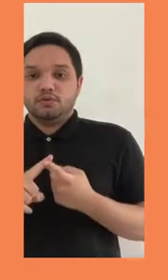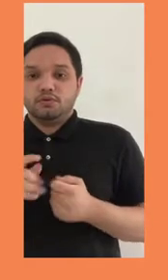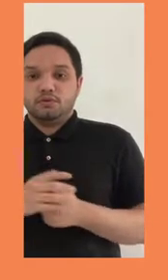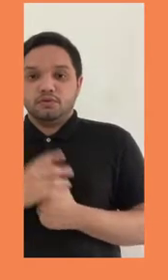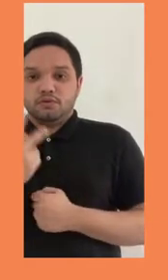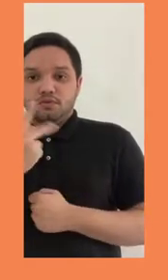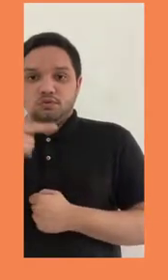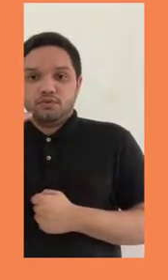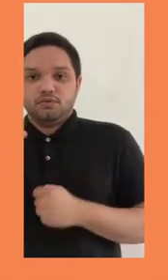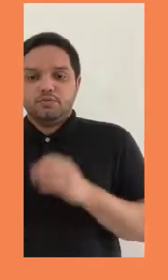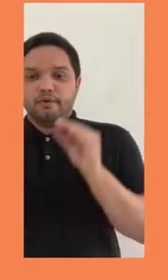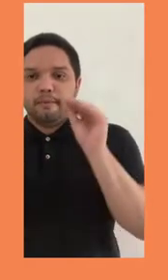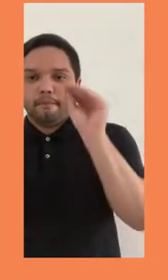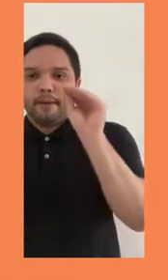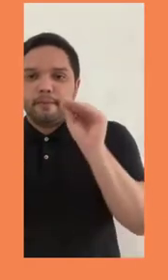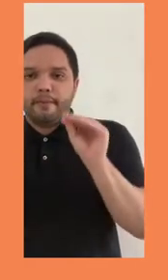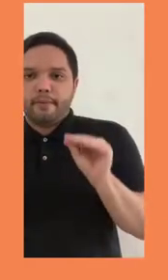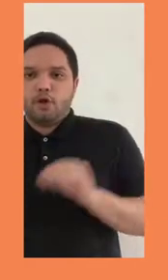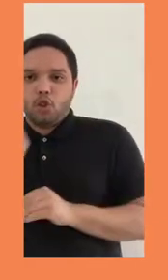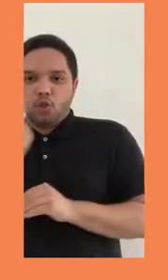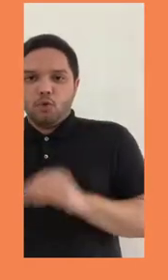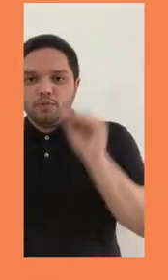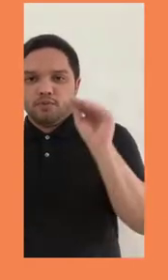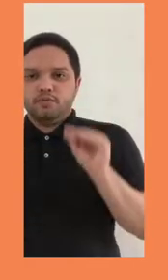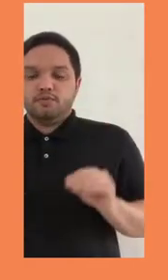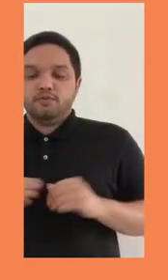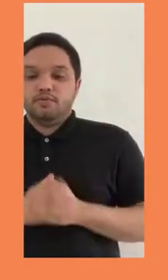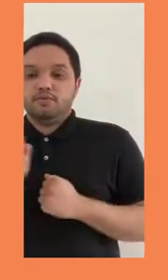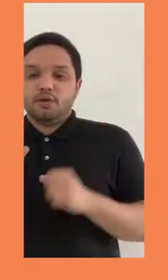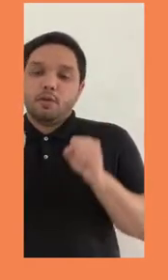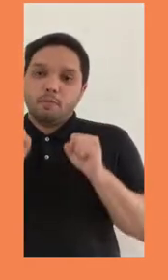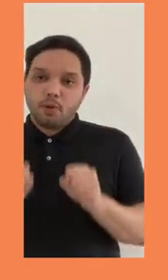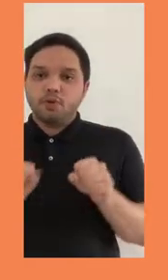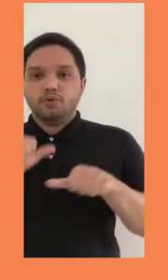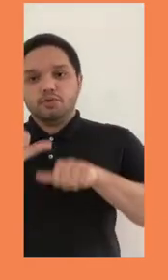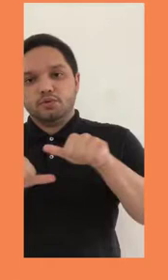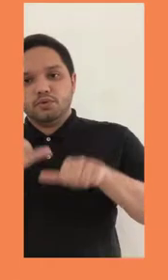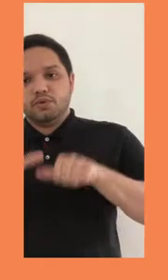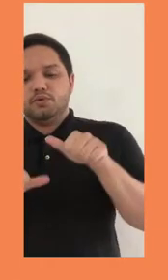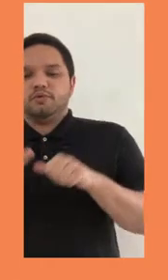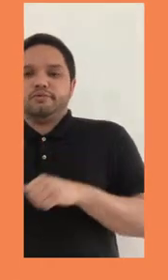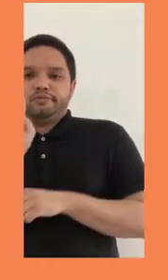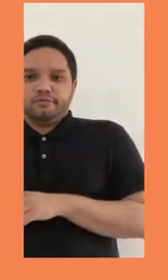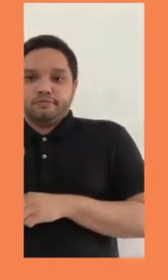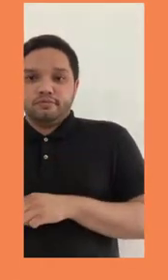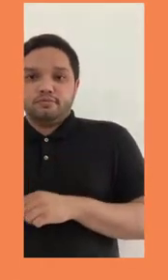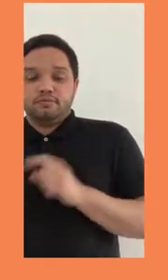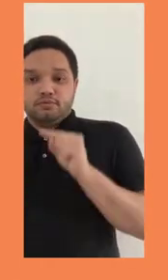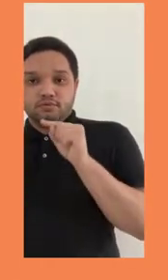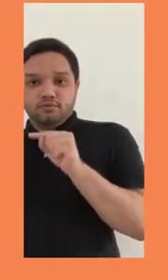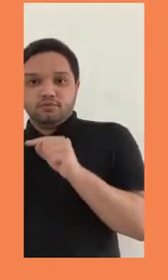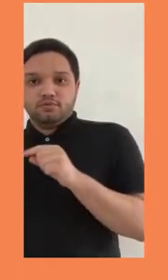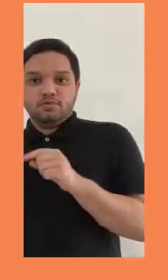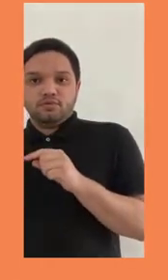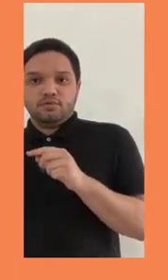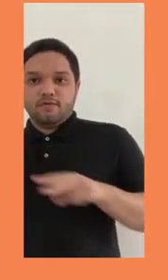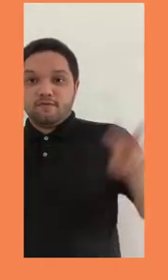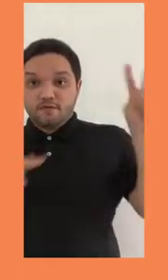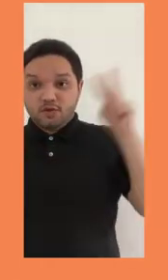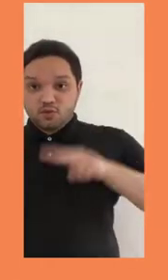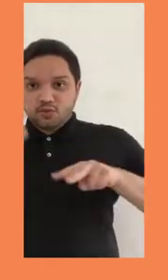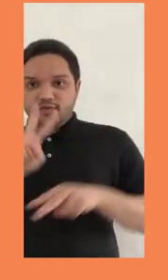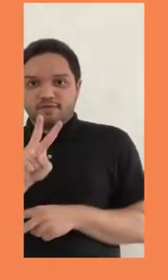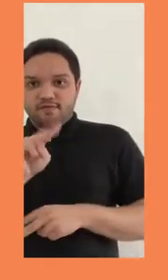com todas as informações e os seus emblemas para cada um dos níveis